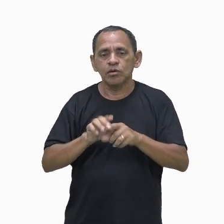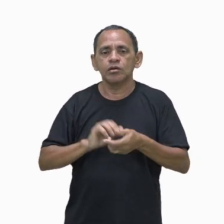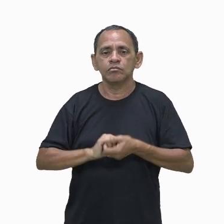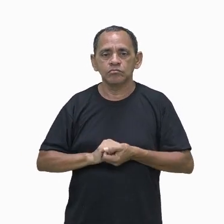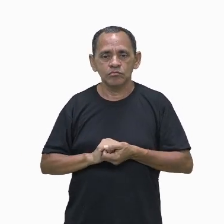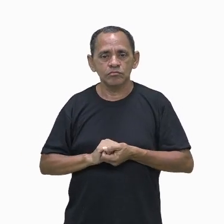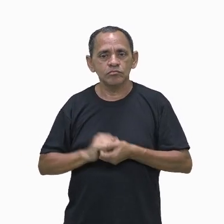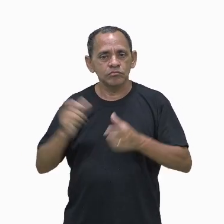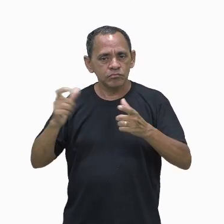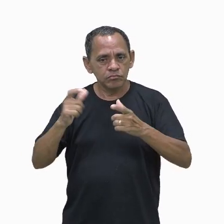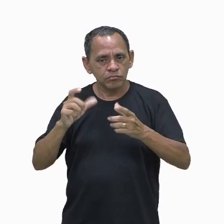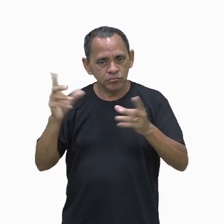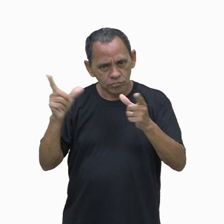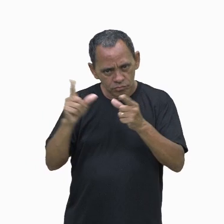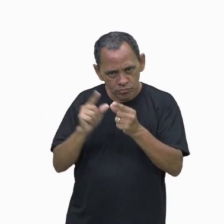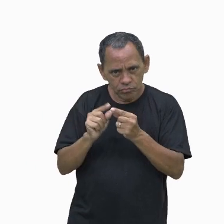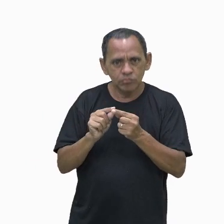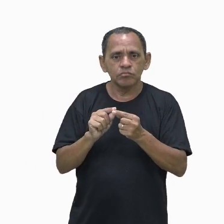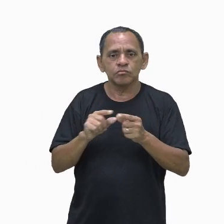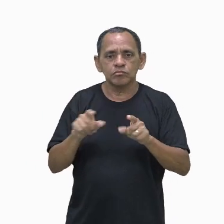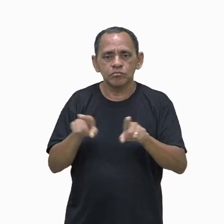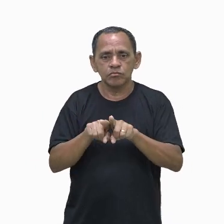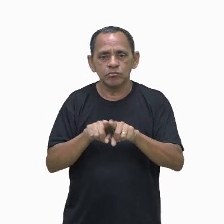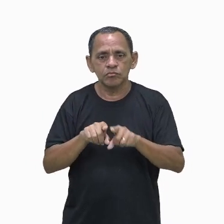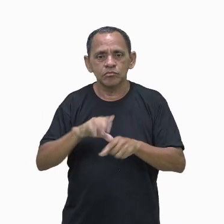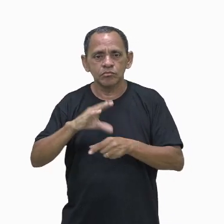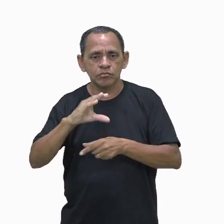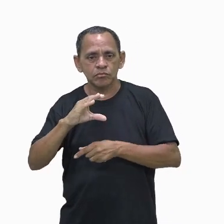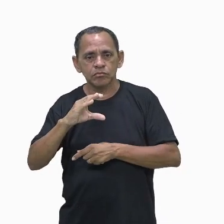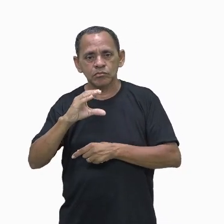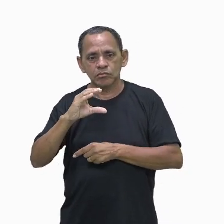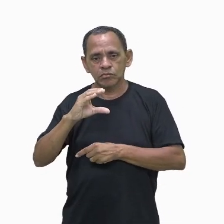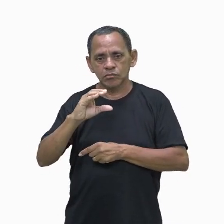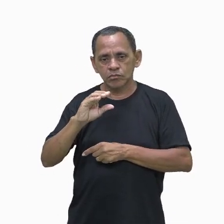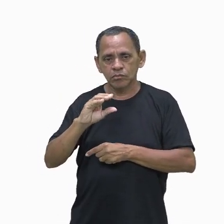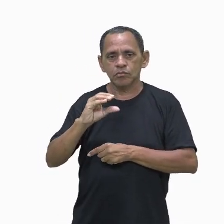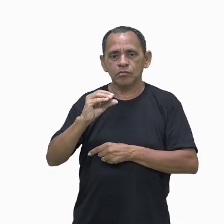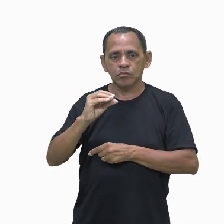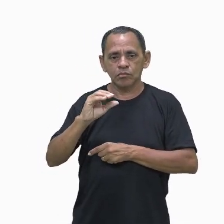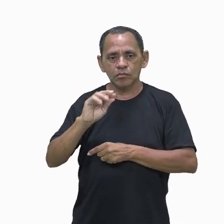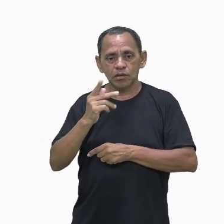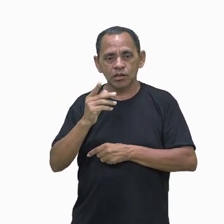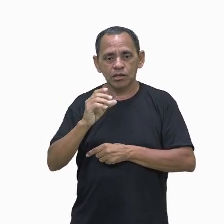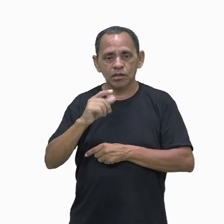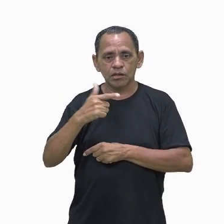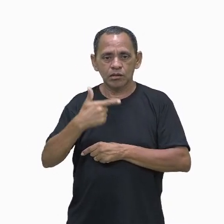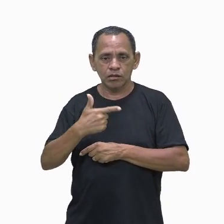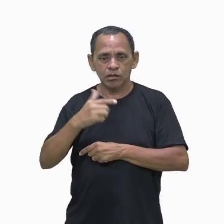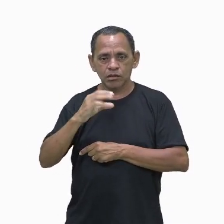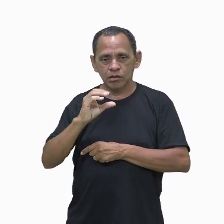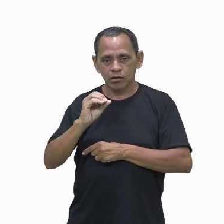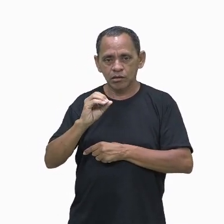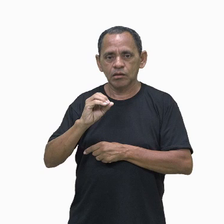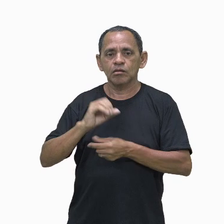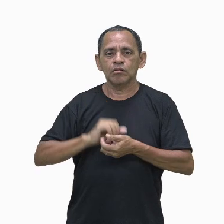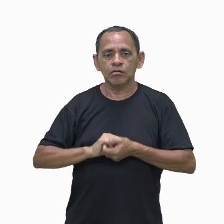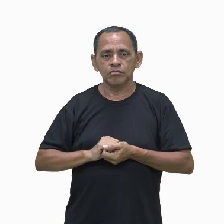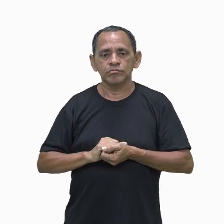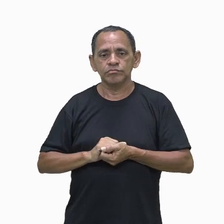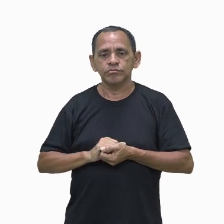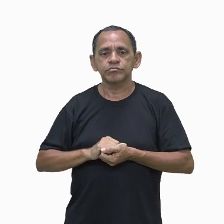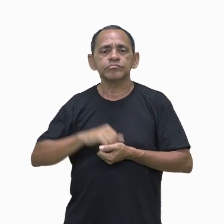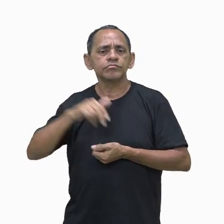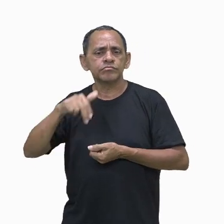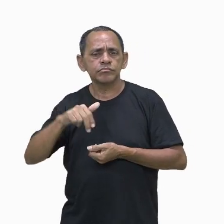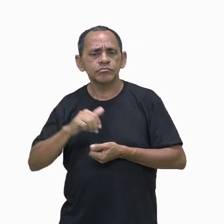reduzida é o CH2O com coeficiente N. Ao lado aí nós temos uma apresentação